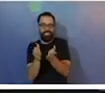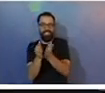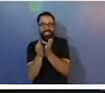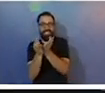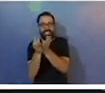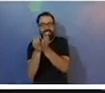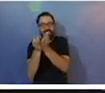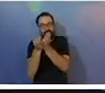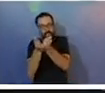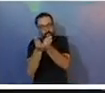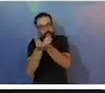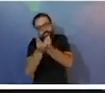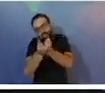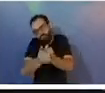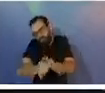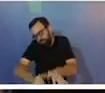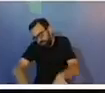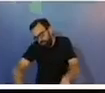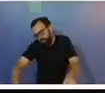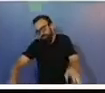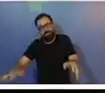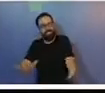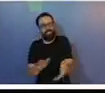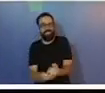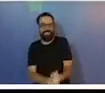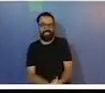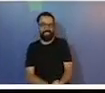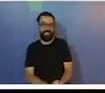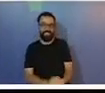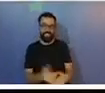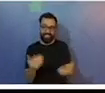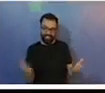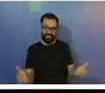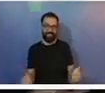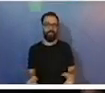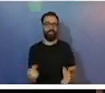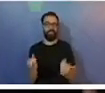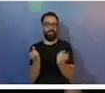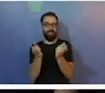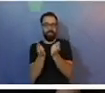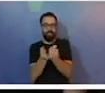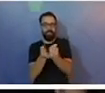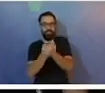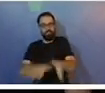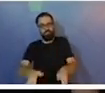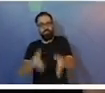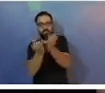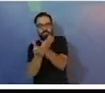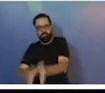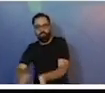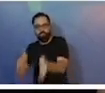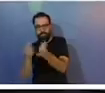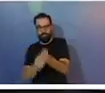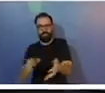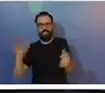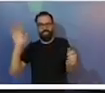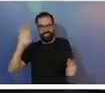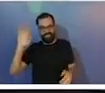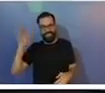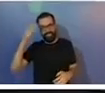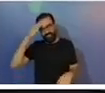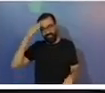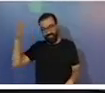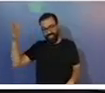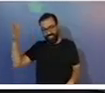do meu navio. Bomba, afundou. Com isso, ela conseguiu derrubar todos os meus navios. Obrigada,